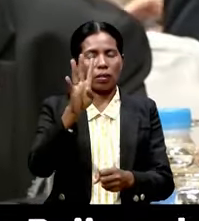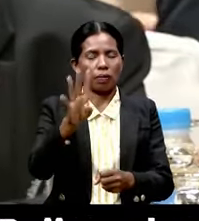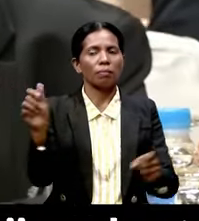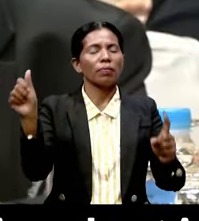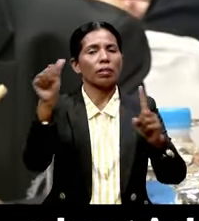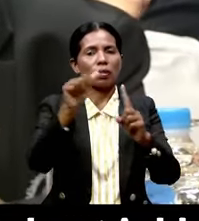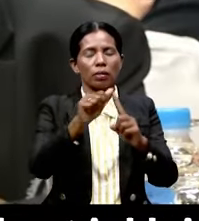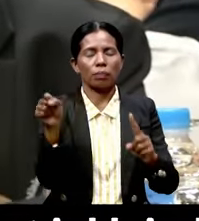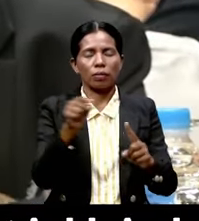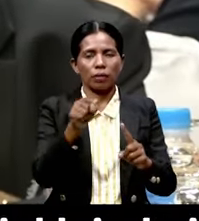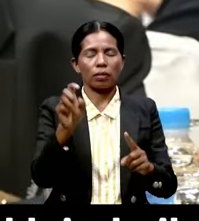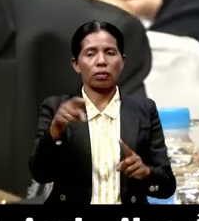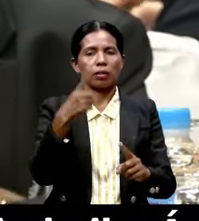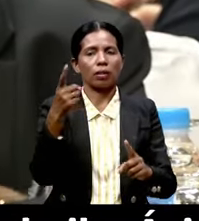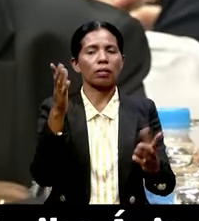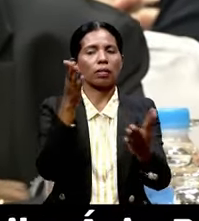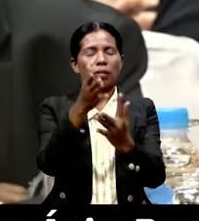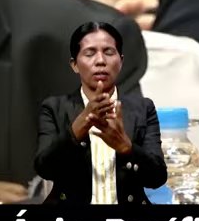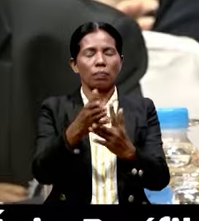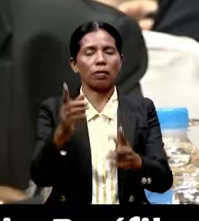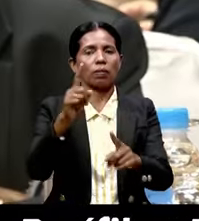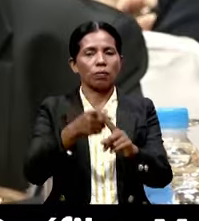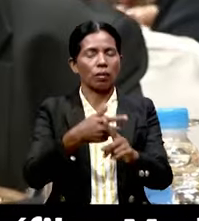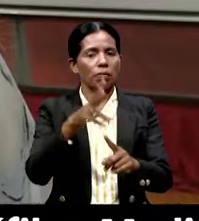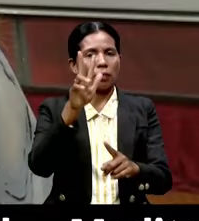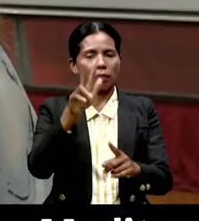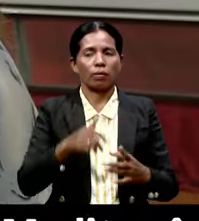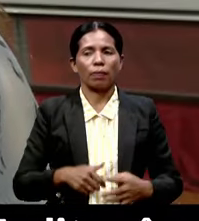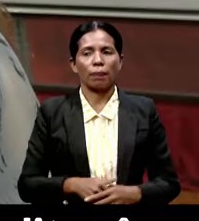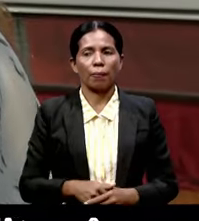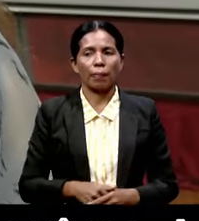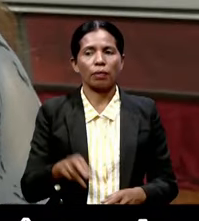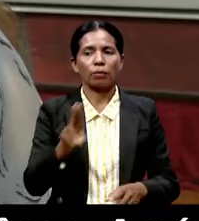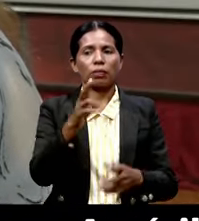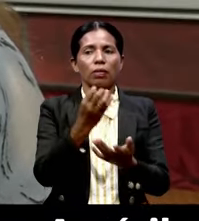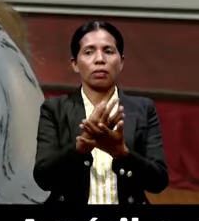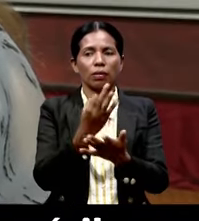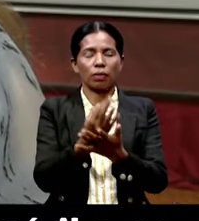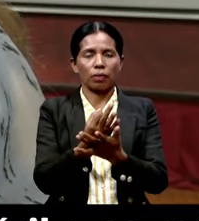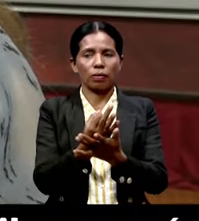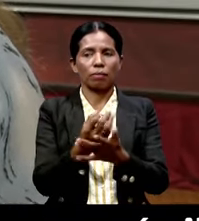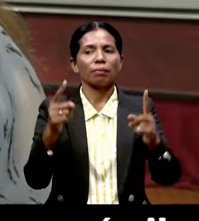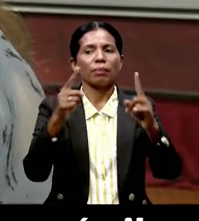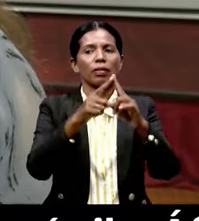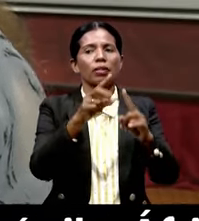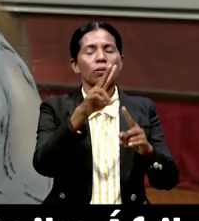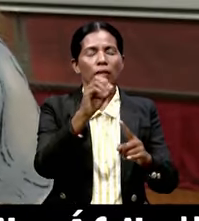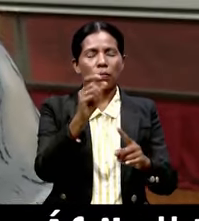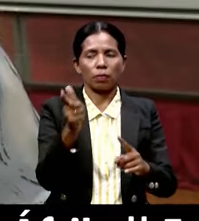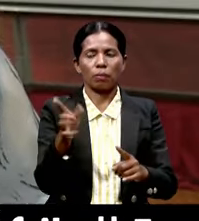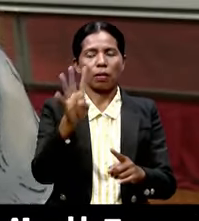sanul resing ida, tamba foin tamai ha trimestre primeru. Ezekusaun ba orsamentu ba 2024